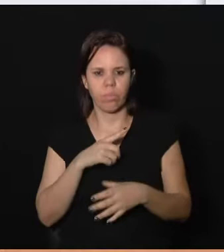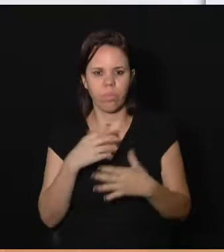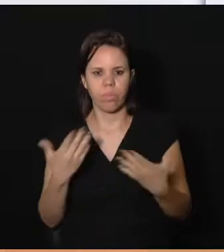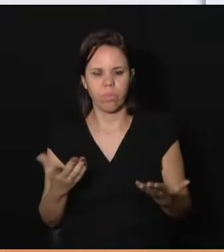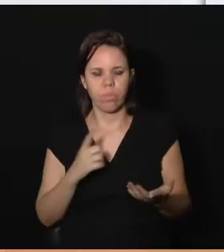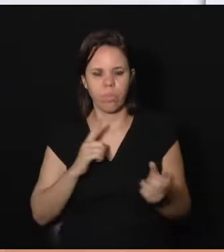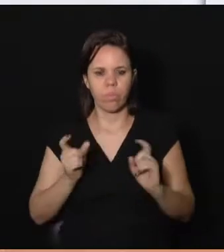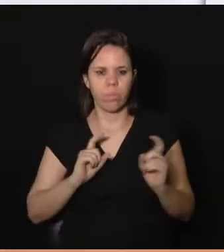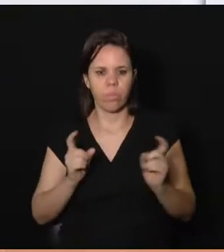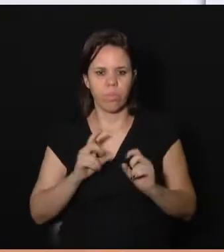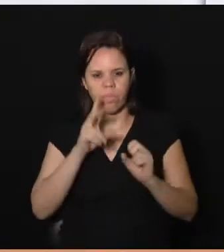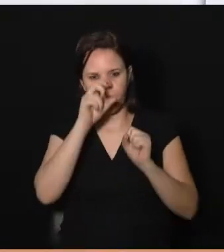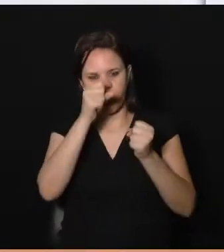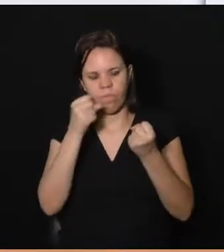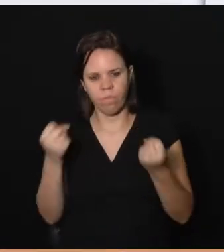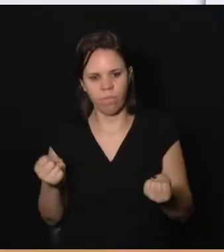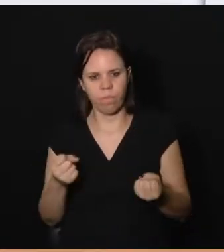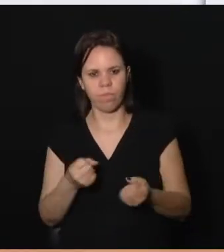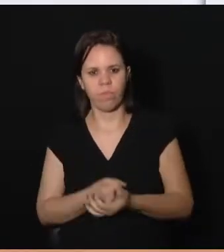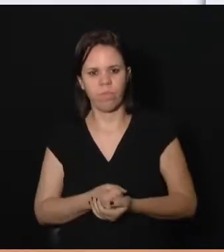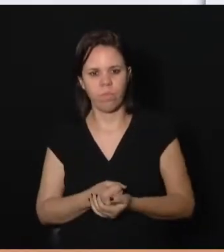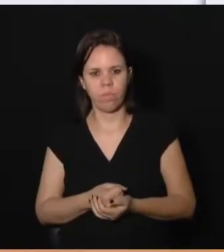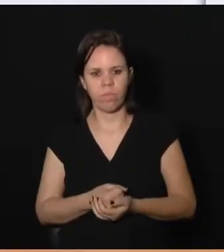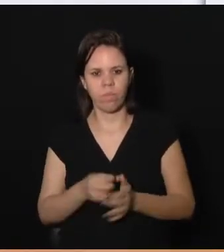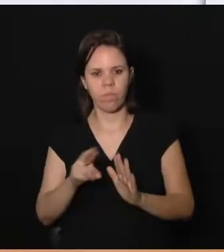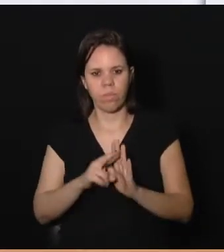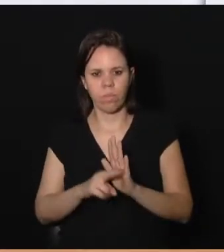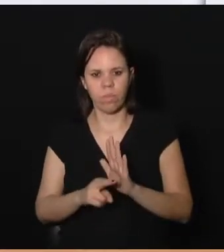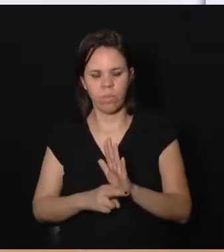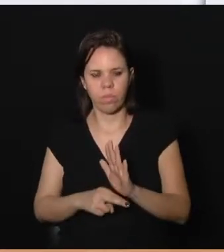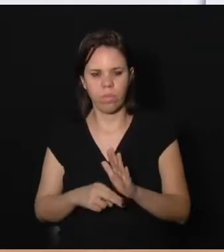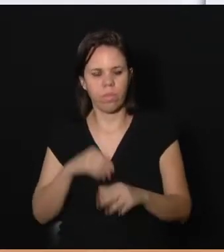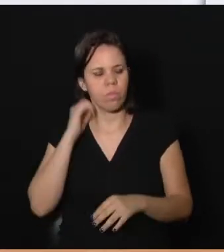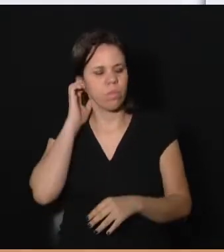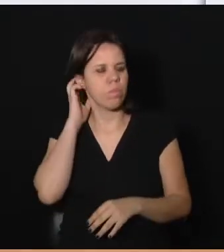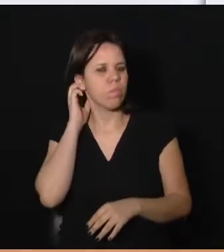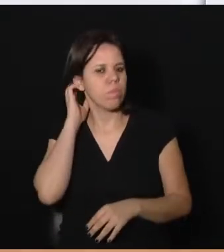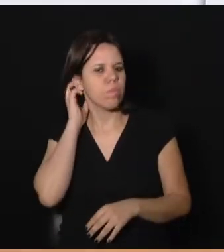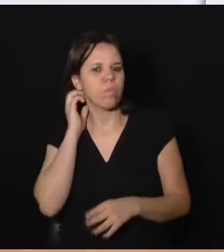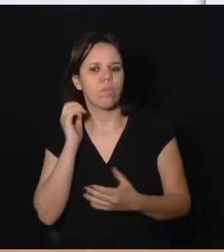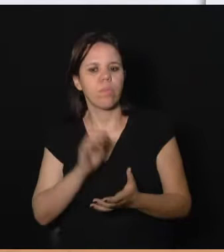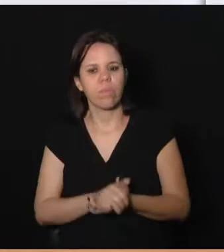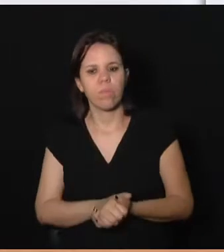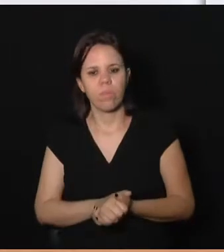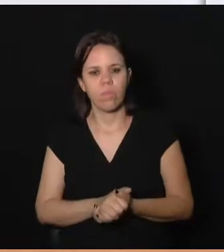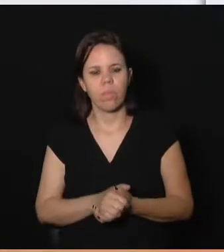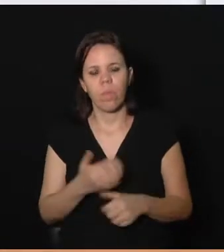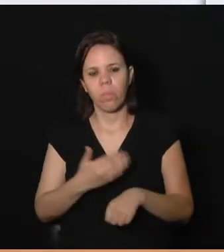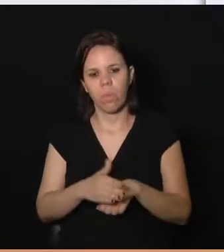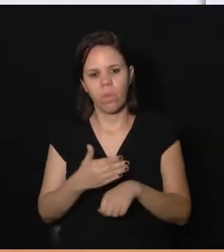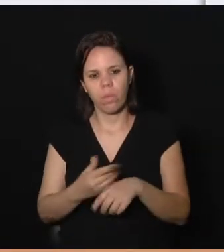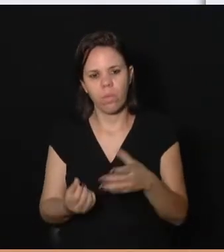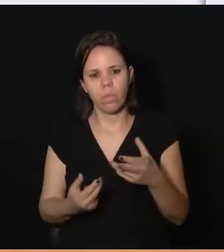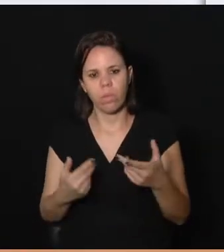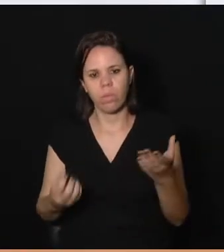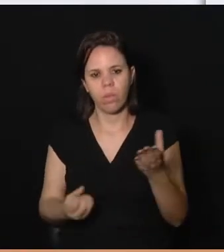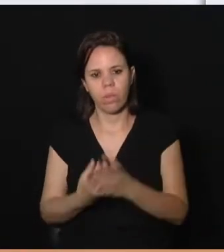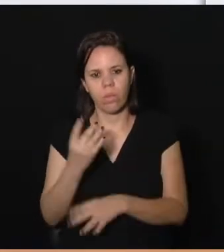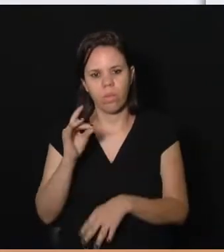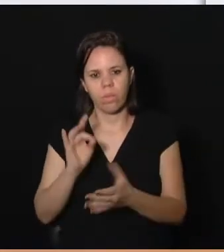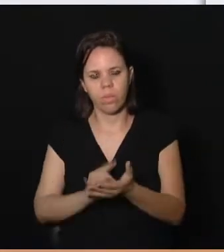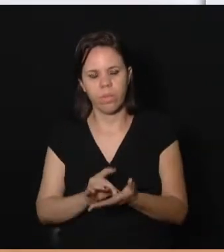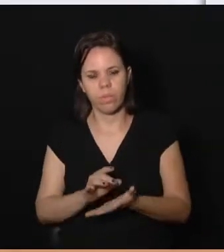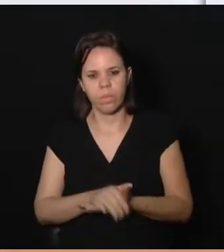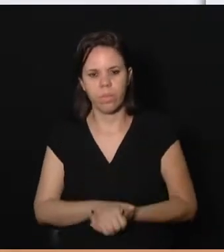reunião de forças, sai boas normas, sai boas práticas e as coisas acontecem efetivamente. E